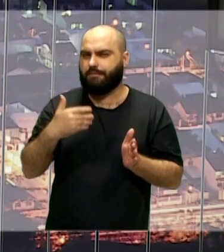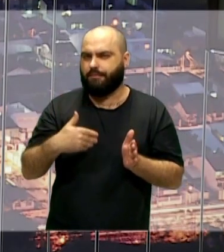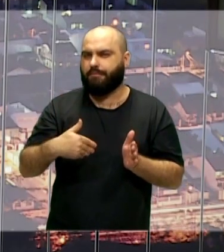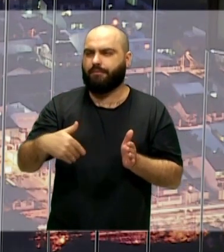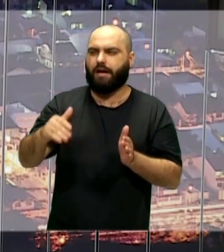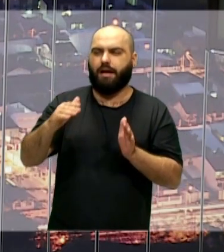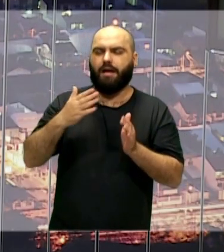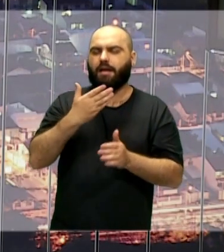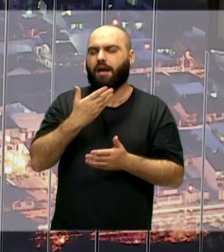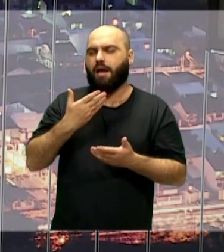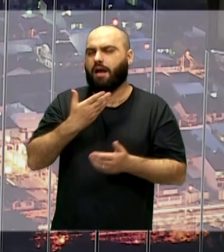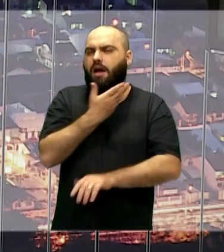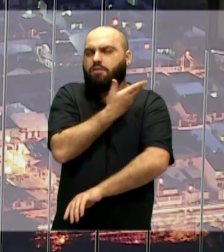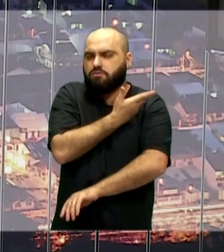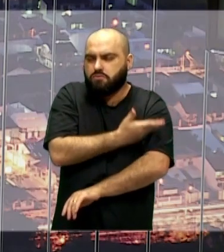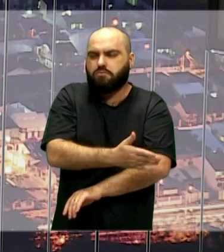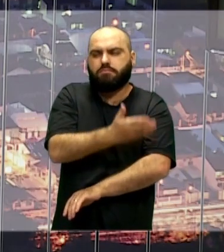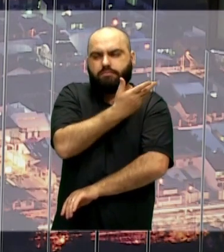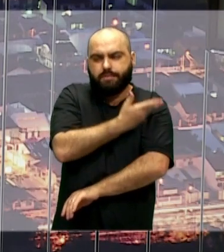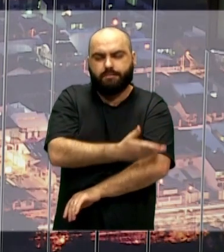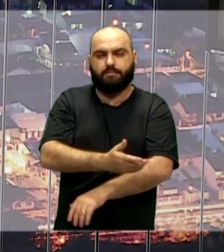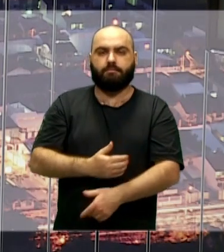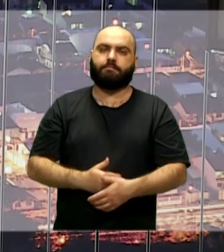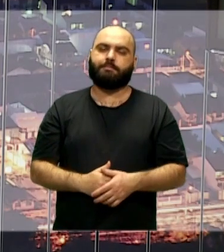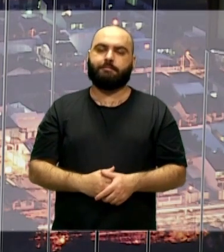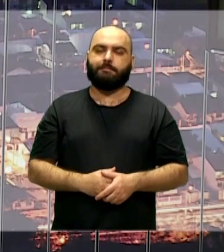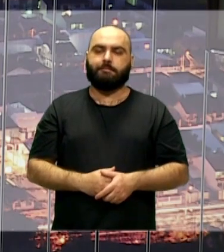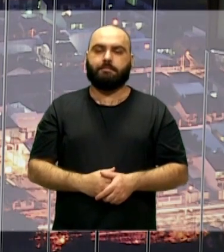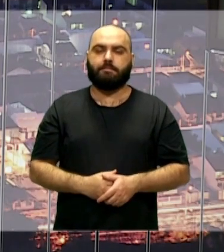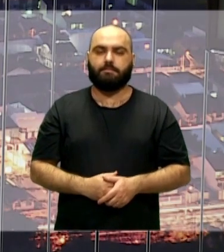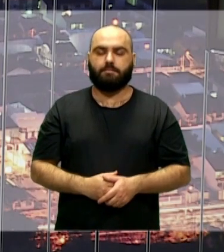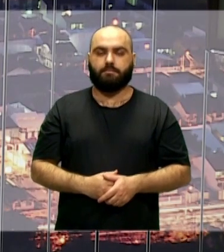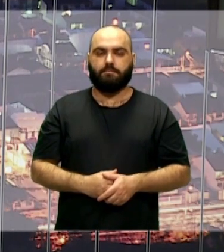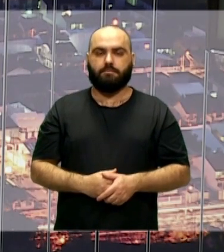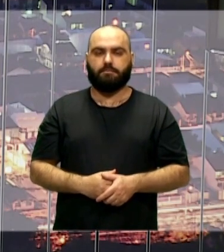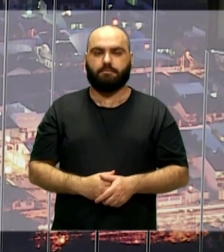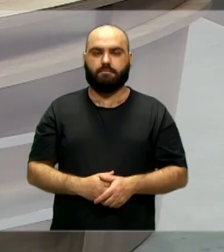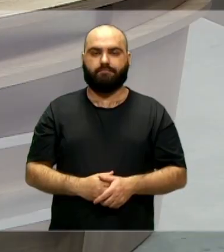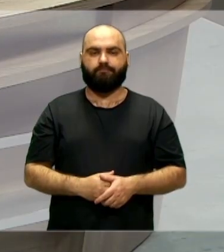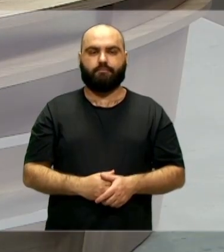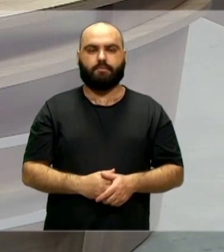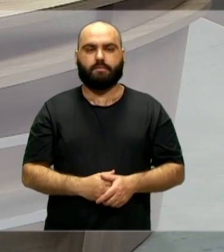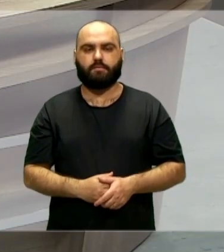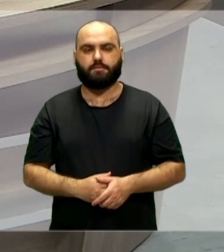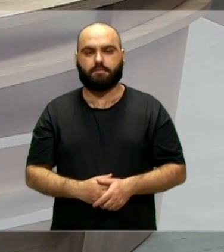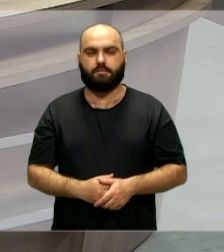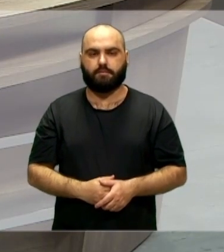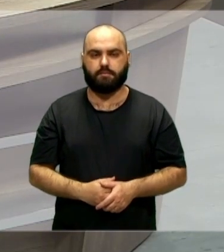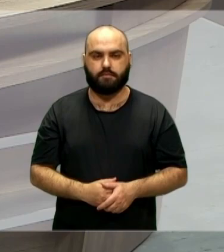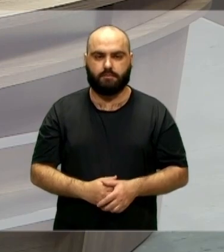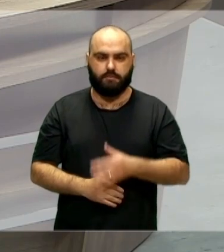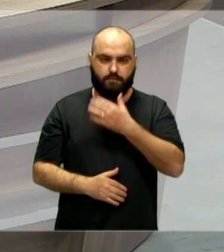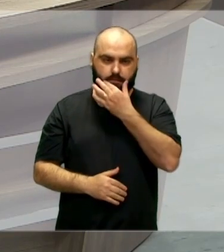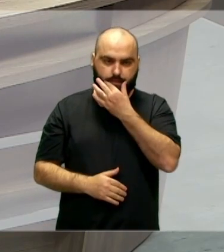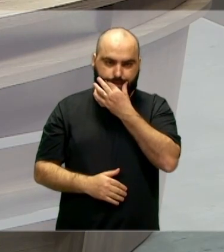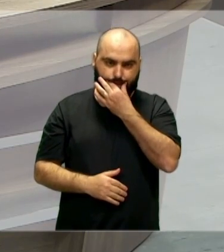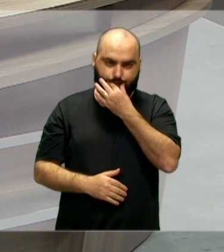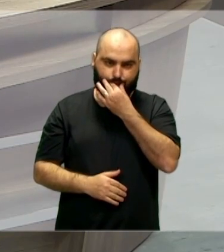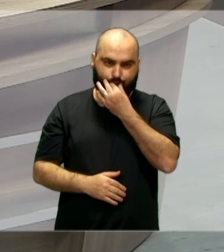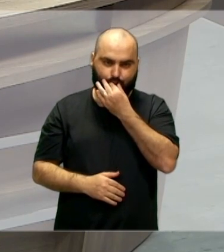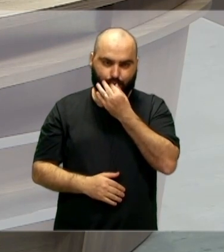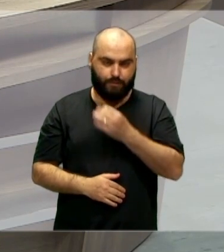estranheza. Uma das formas, talvez, de começar a quebrar quebrar com